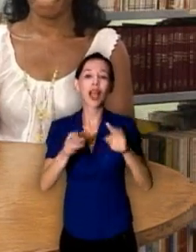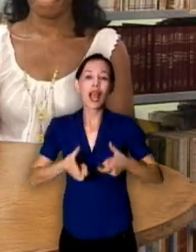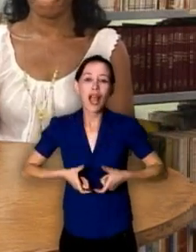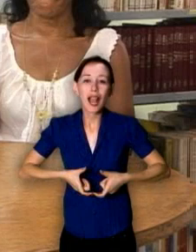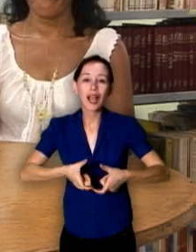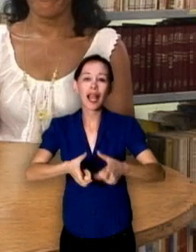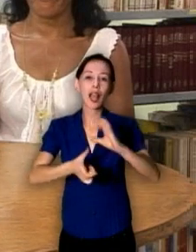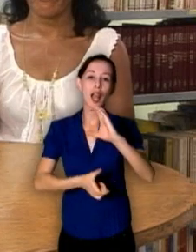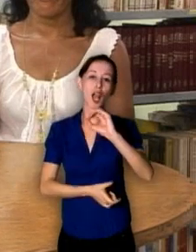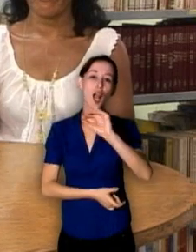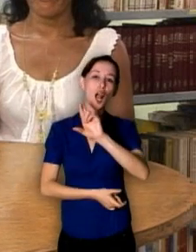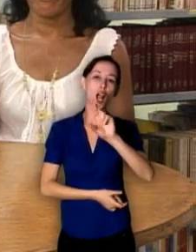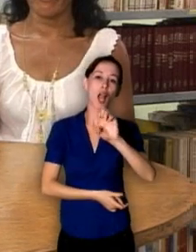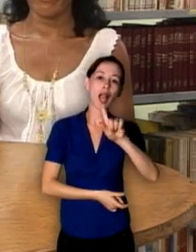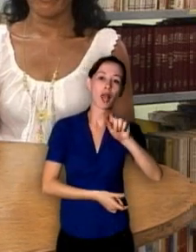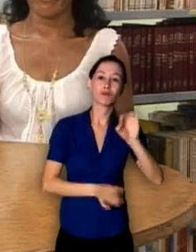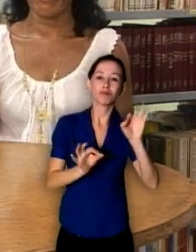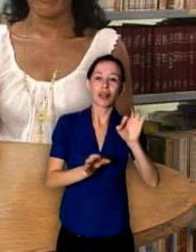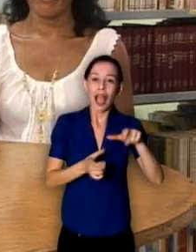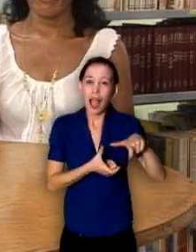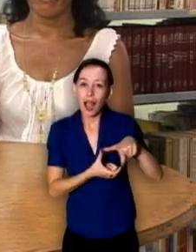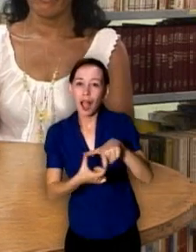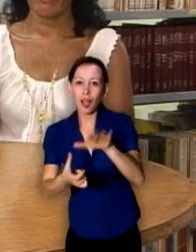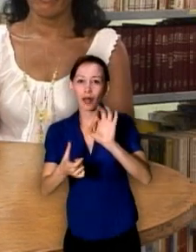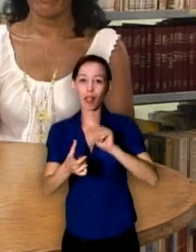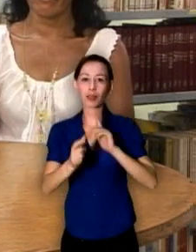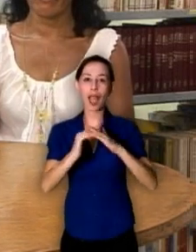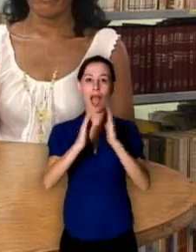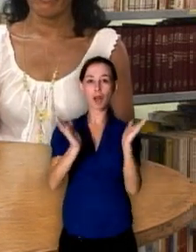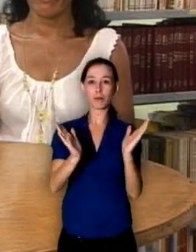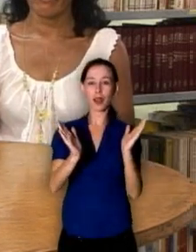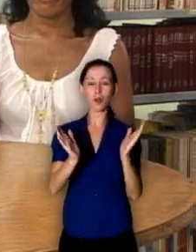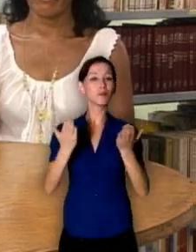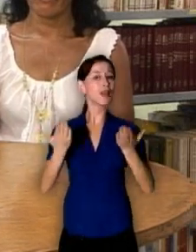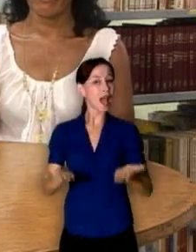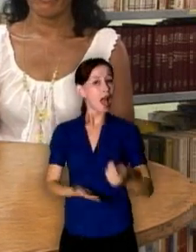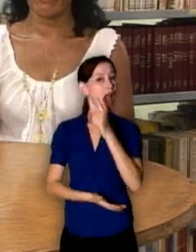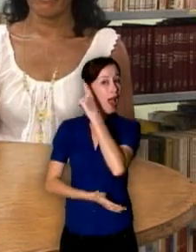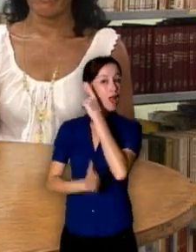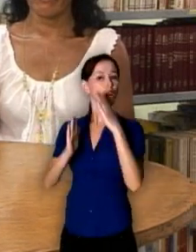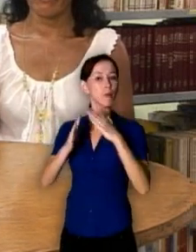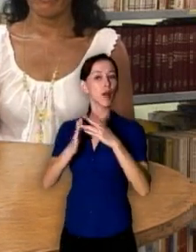não cobrir os córregos. E como nós moramos nessa região e